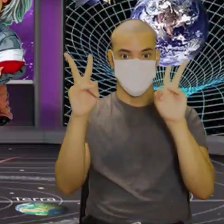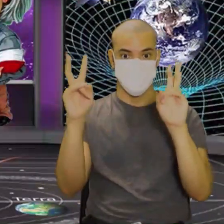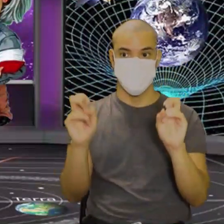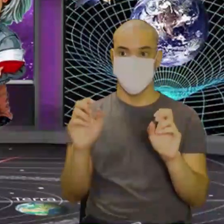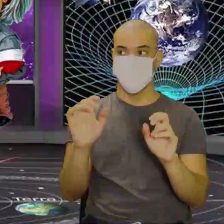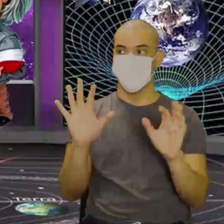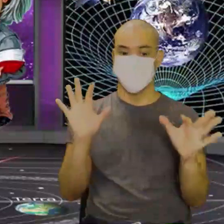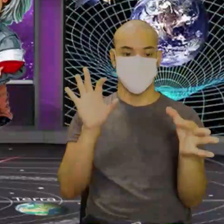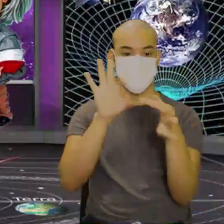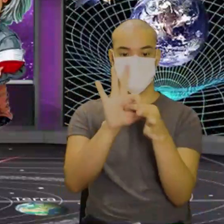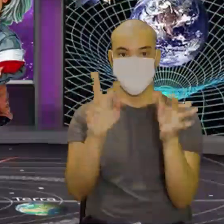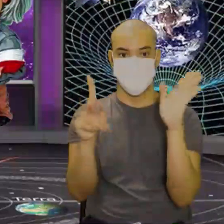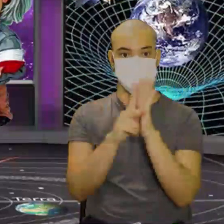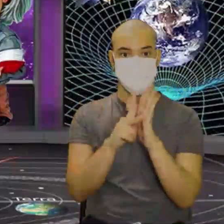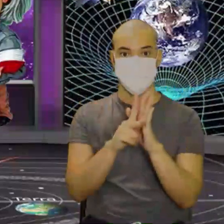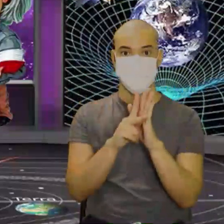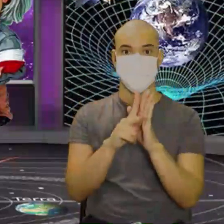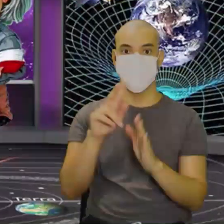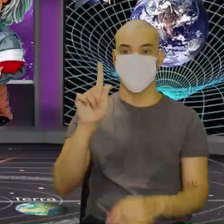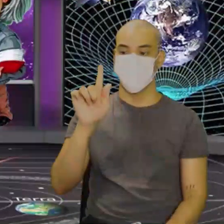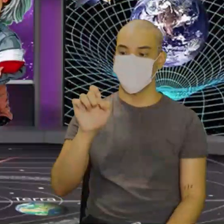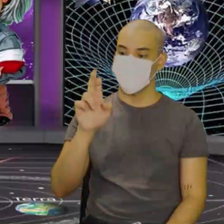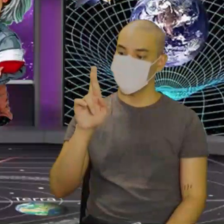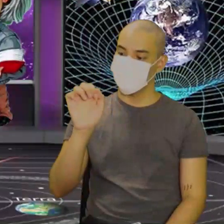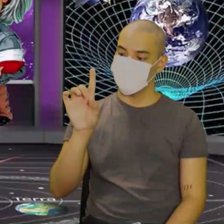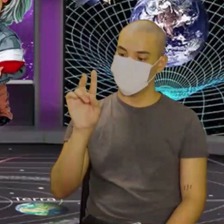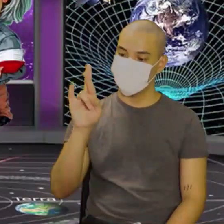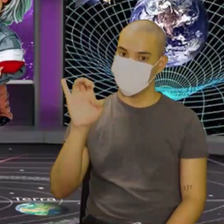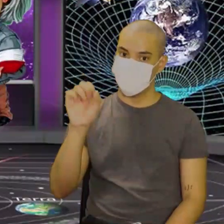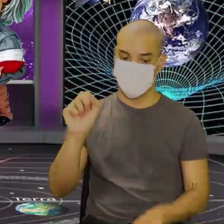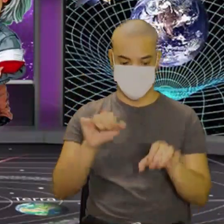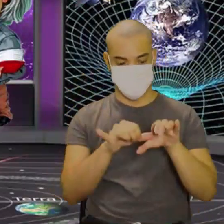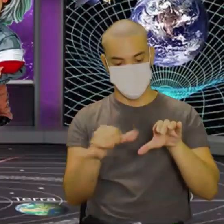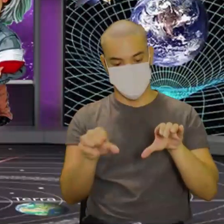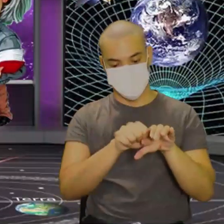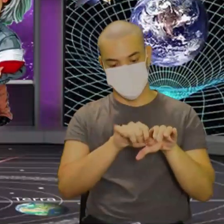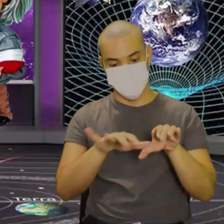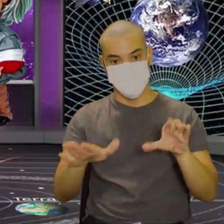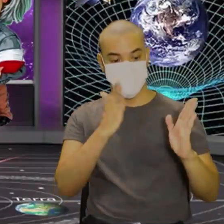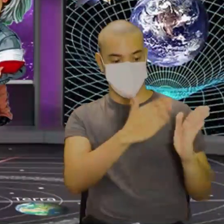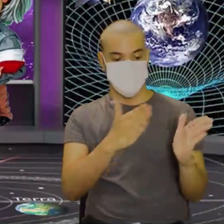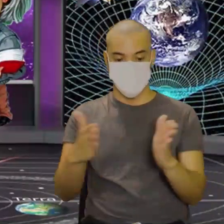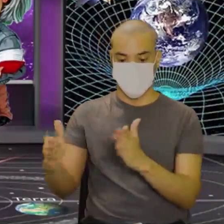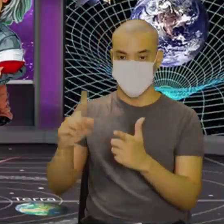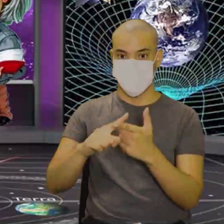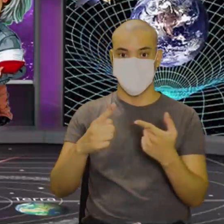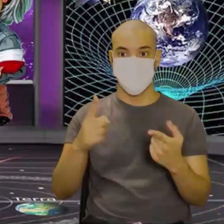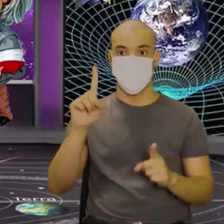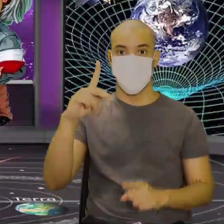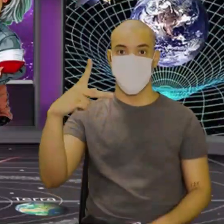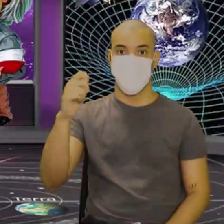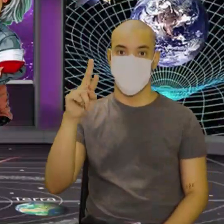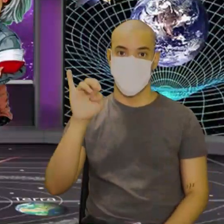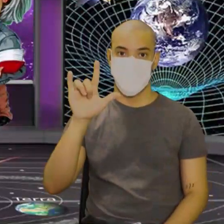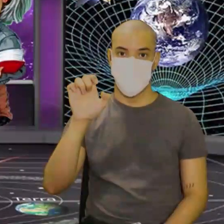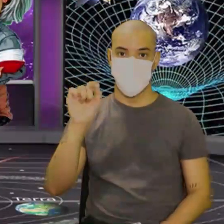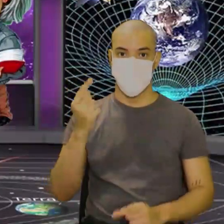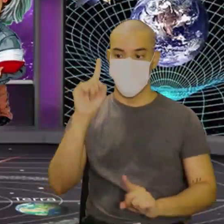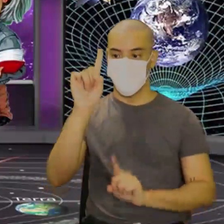de associação de geradores. Vocês lembram? Associação em série, associação em paralelo. Aí nós vimos